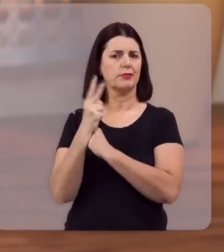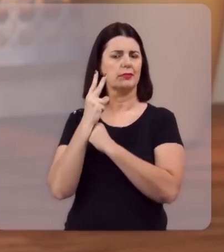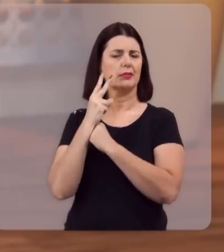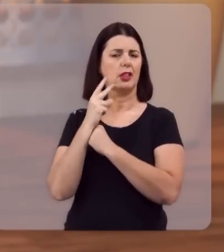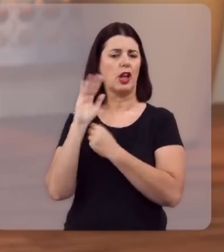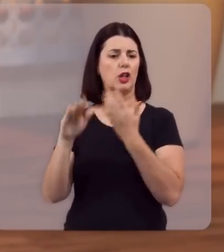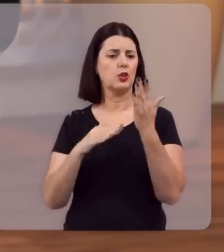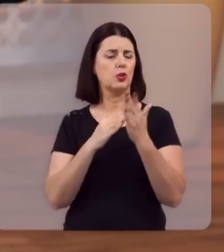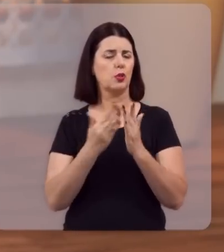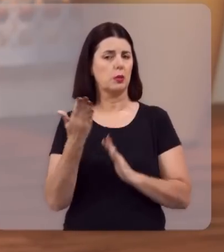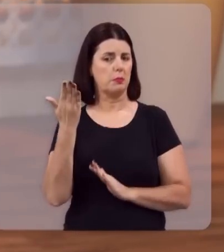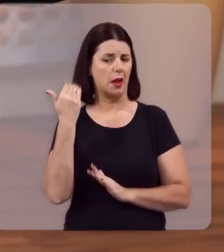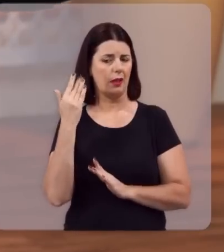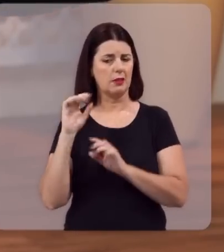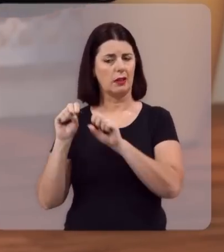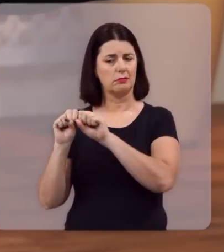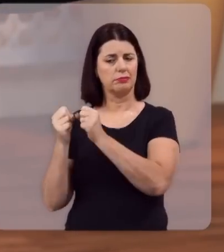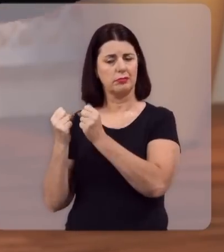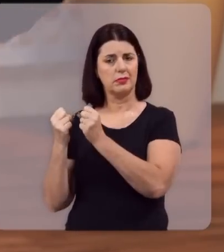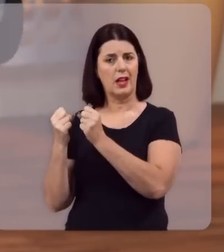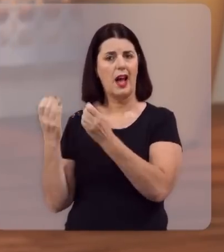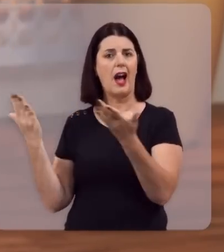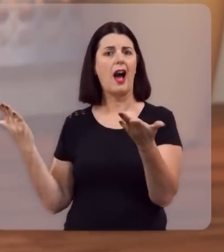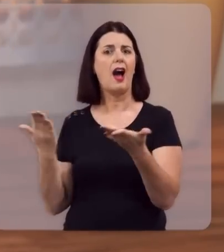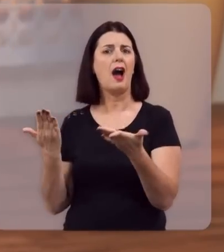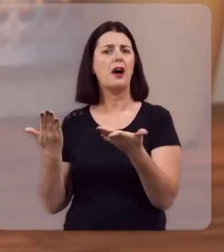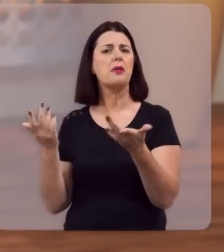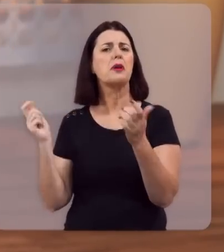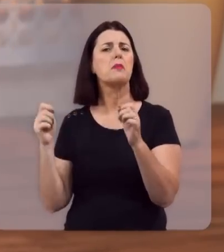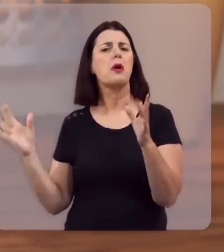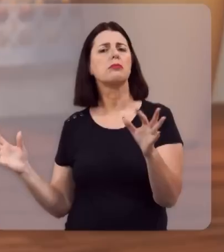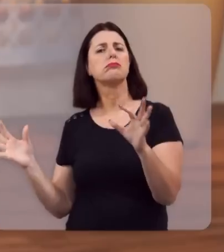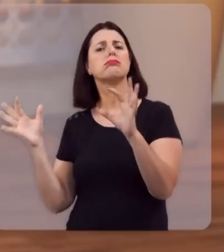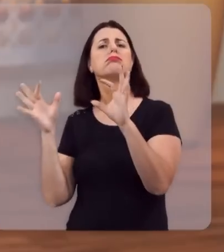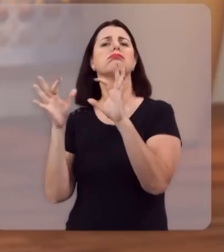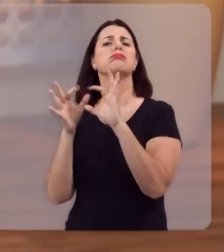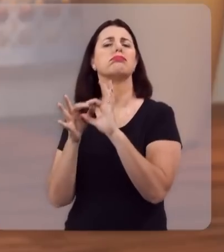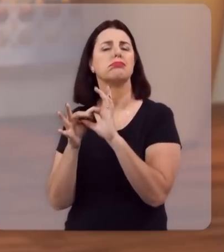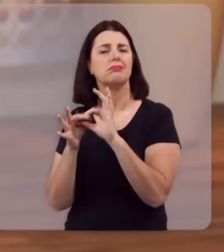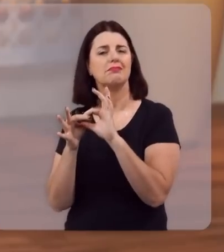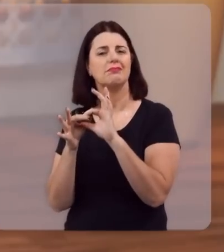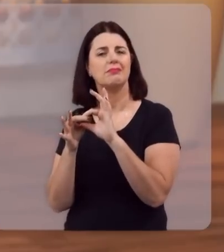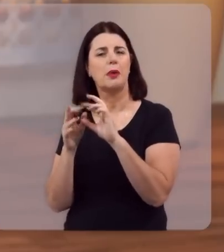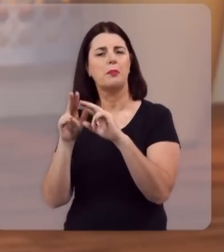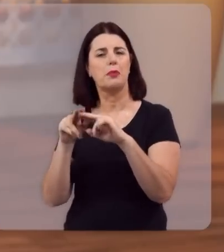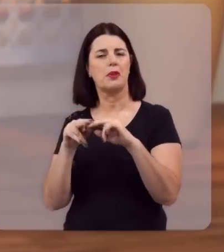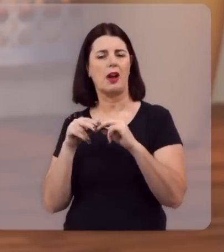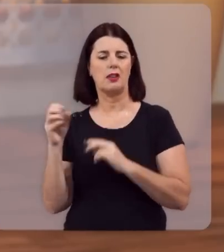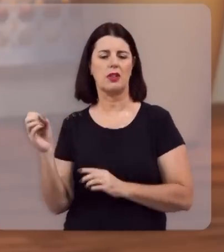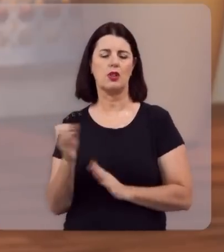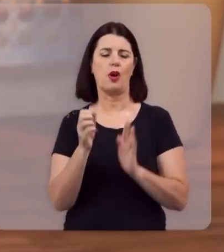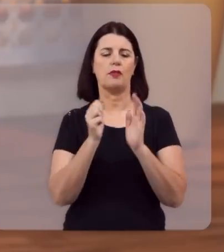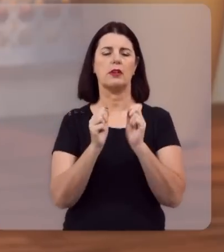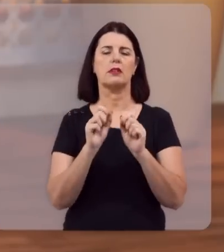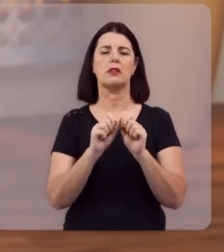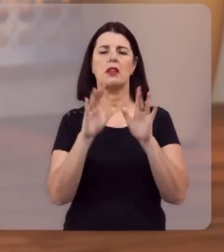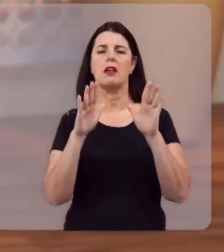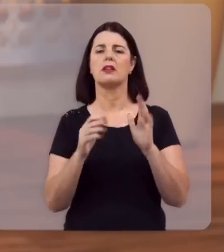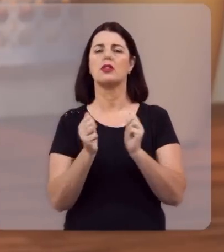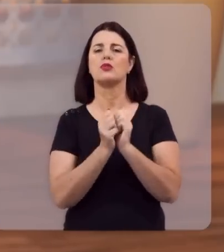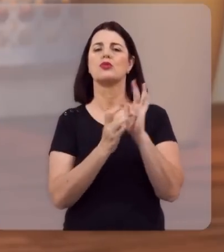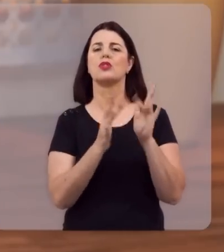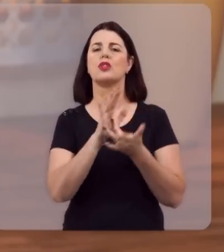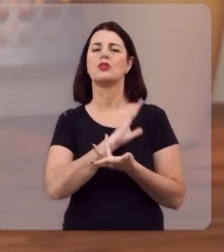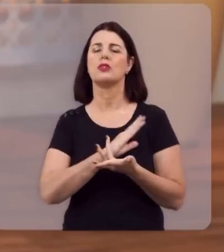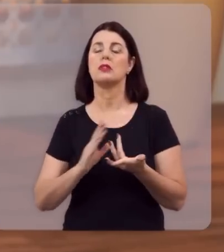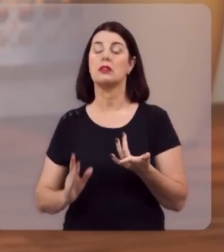alcance e tudo aquilo que foi rompido lá na queda agora possa ser diríamos assim retardo por essa nova Criação